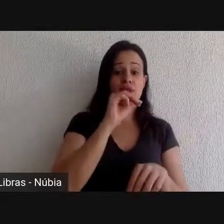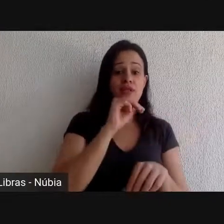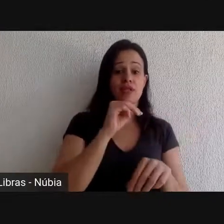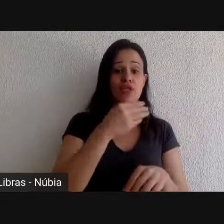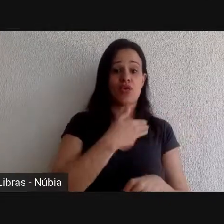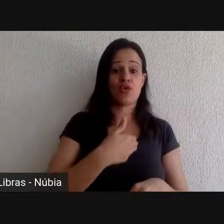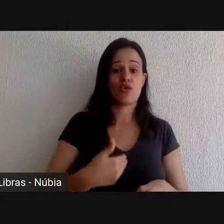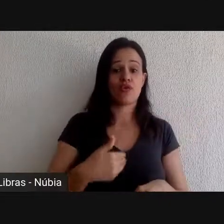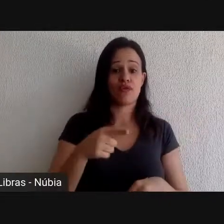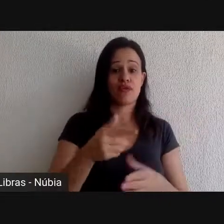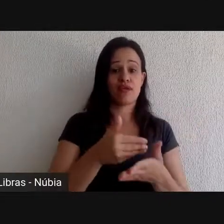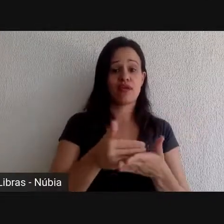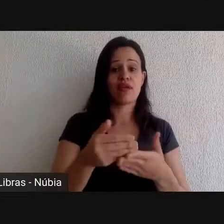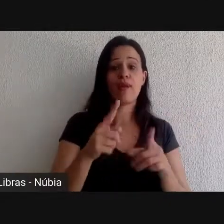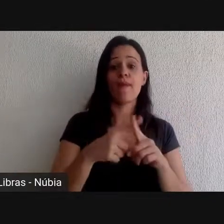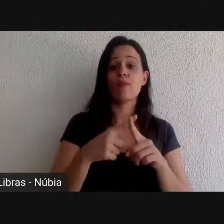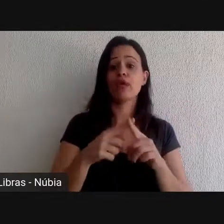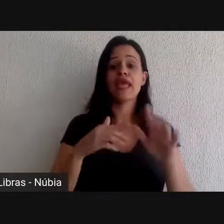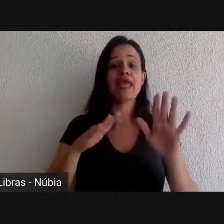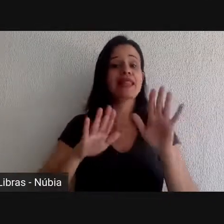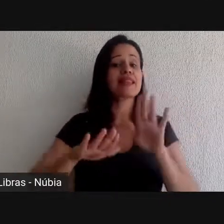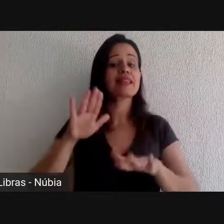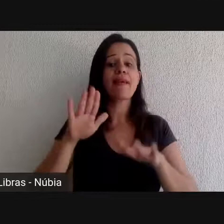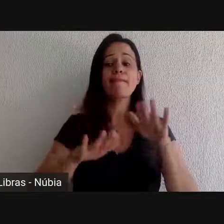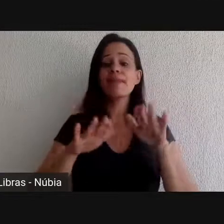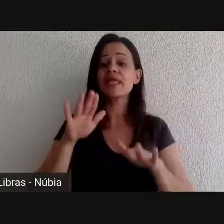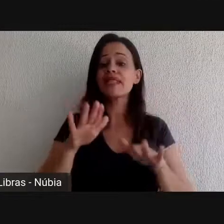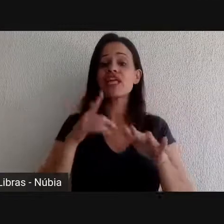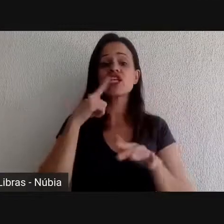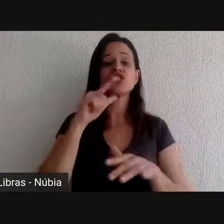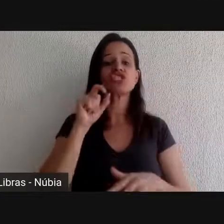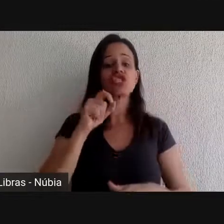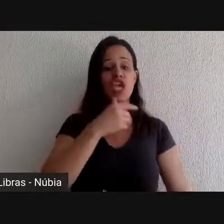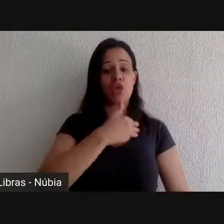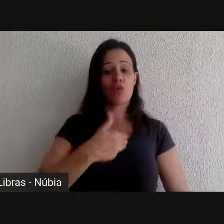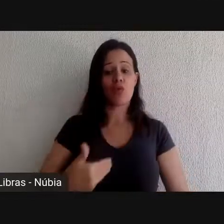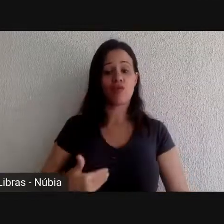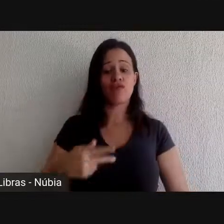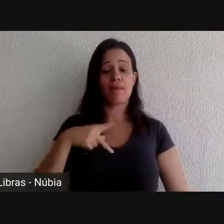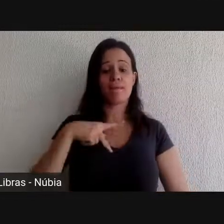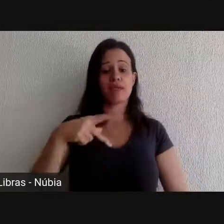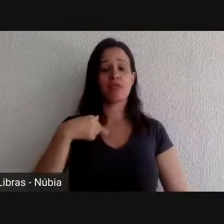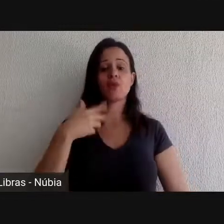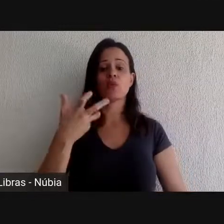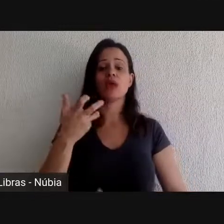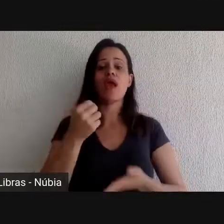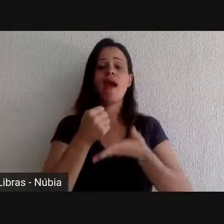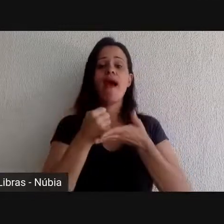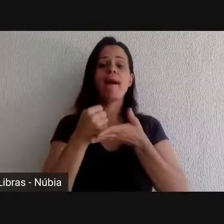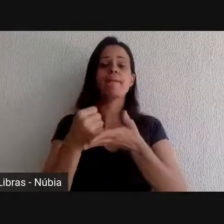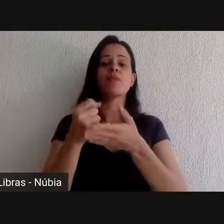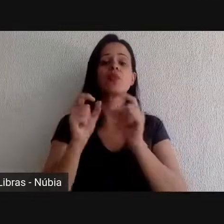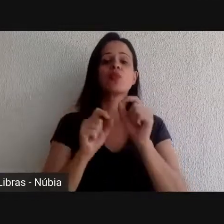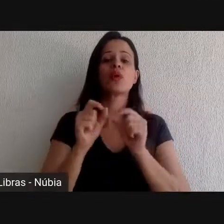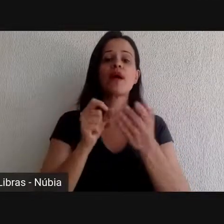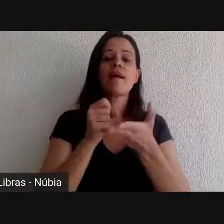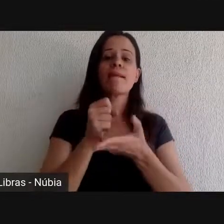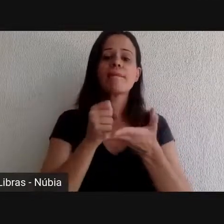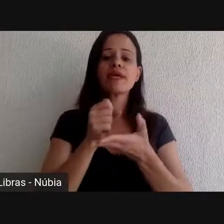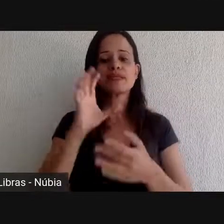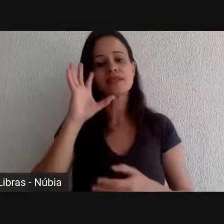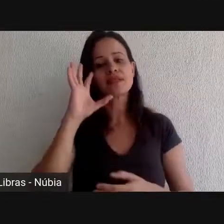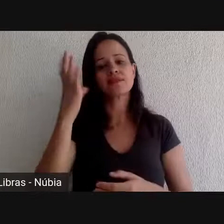governo, justamente para falar assim, independente de quem entrar, eu gostaria de dar uma ajuda no sentido de embasar melhor as